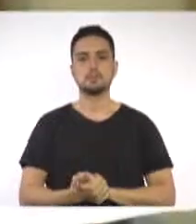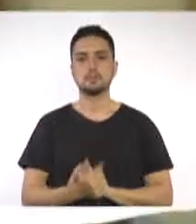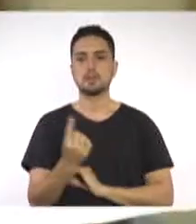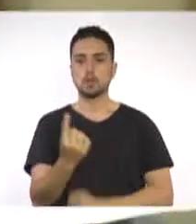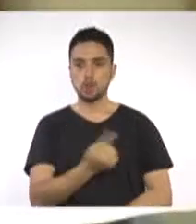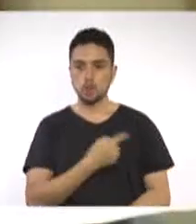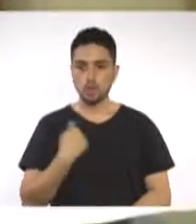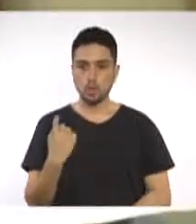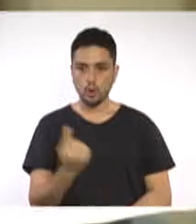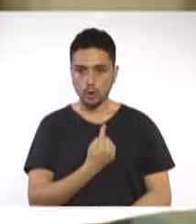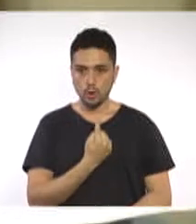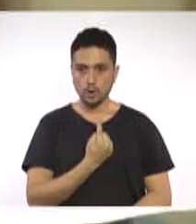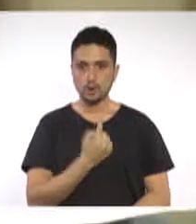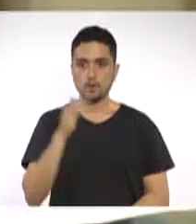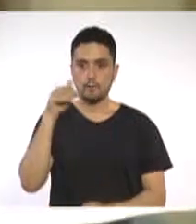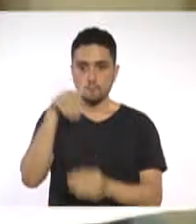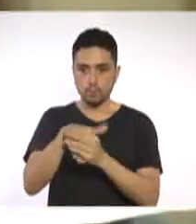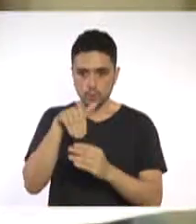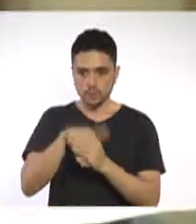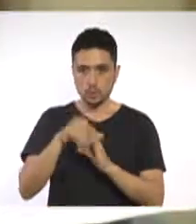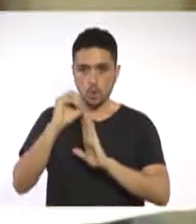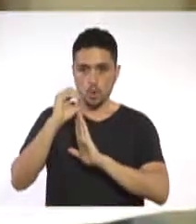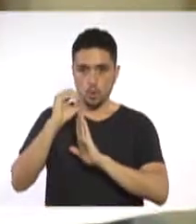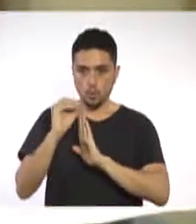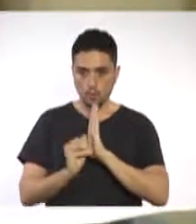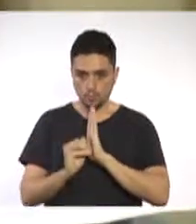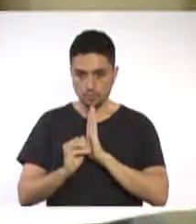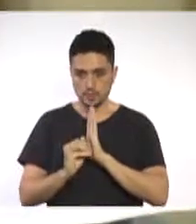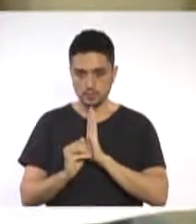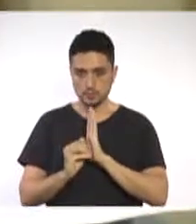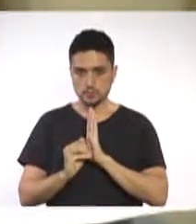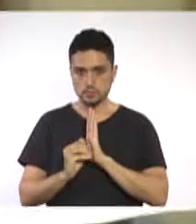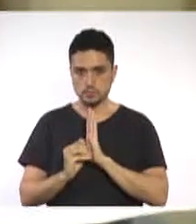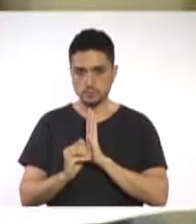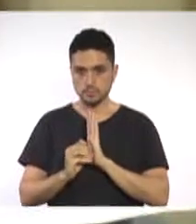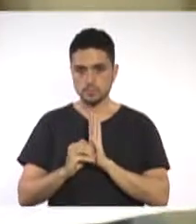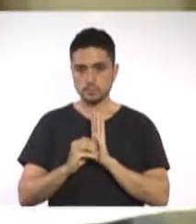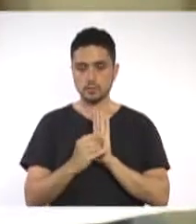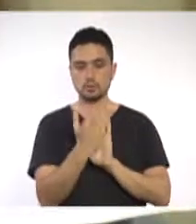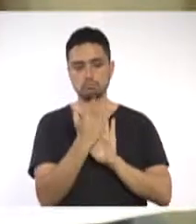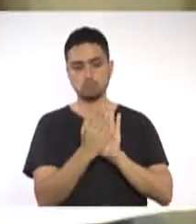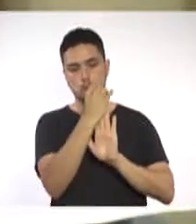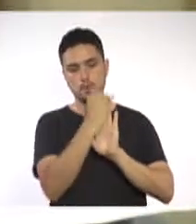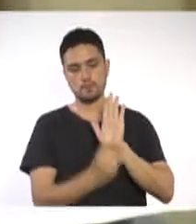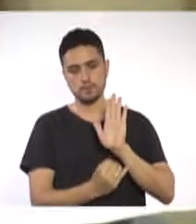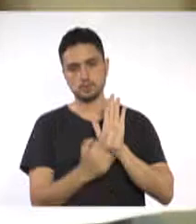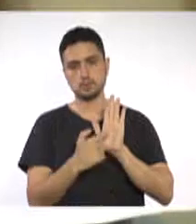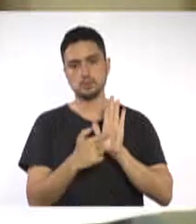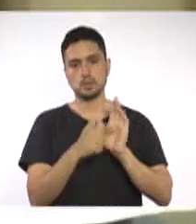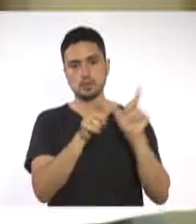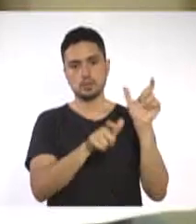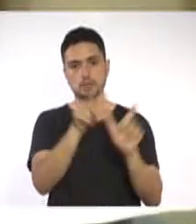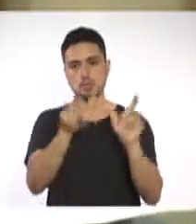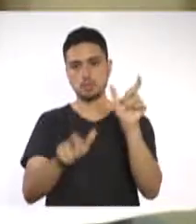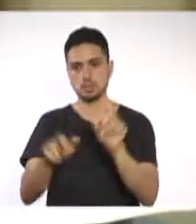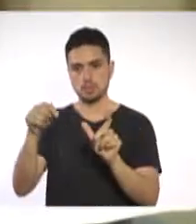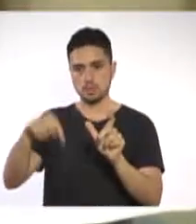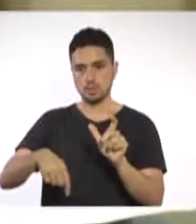estamos votando um ofício dos deputados membros da Comissão